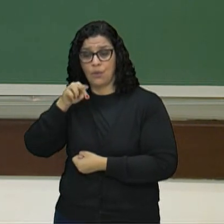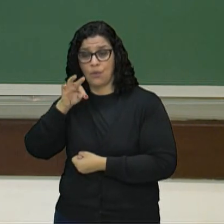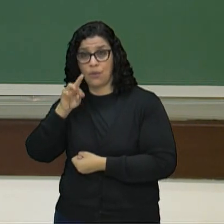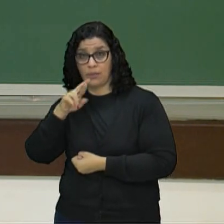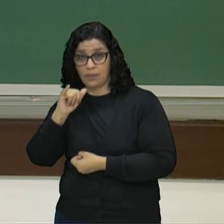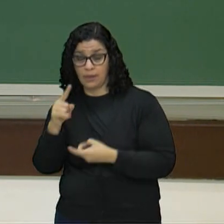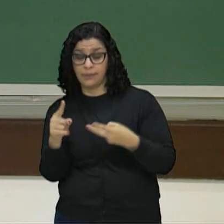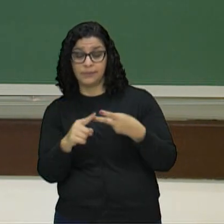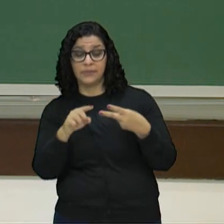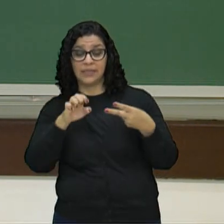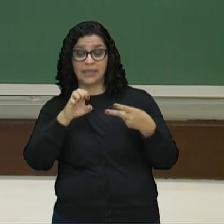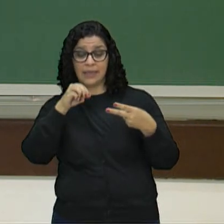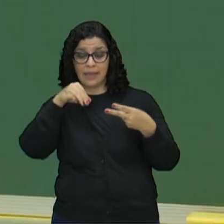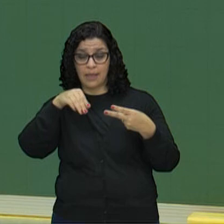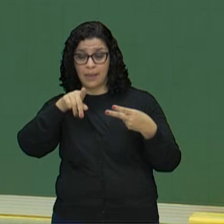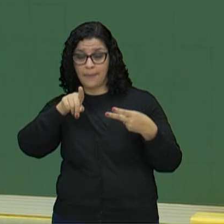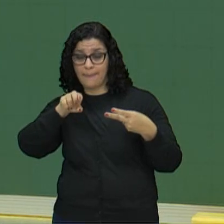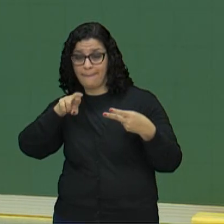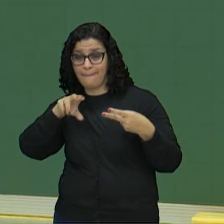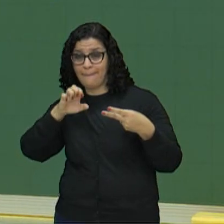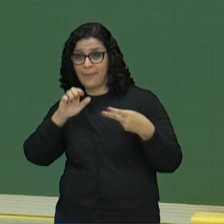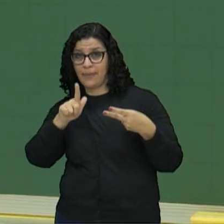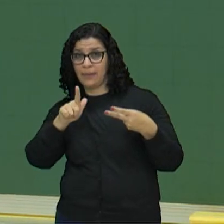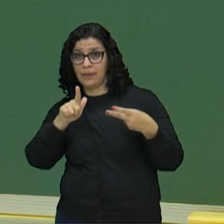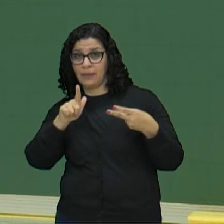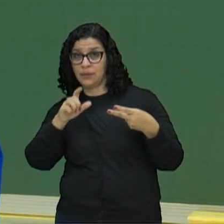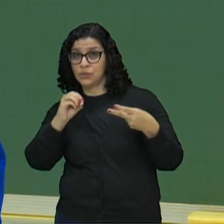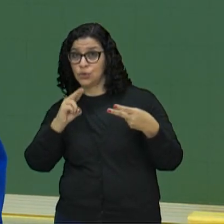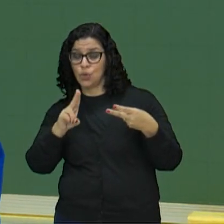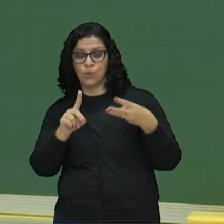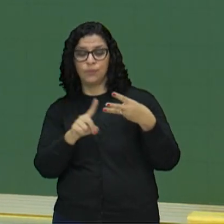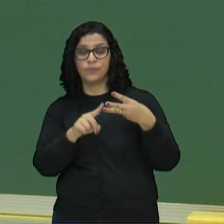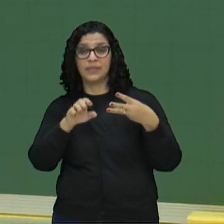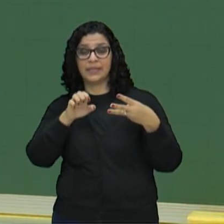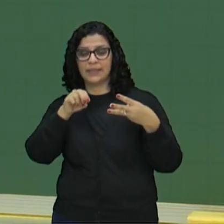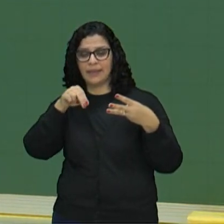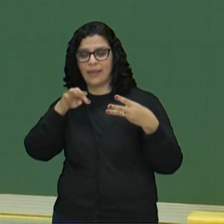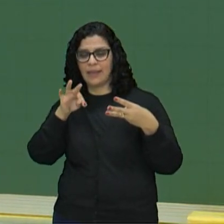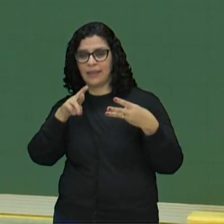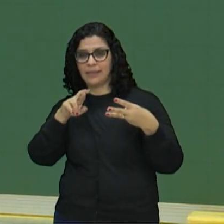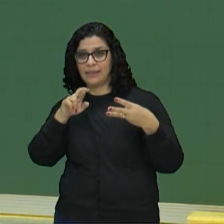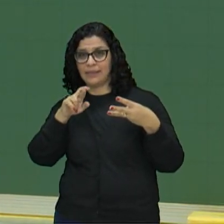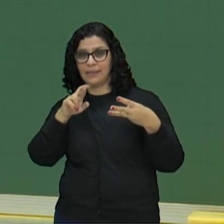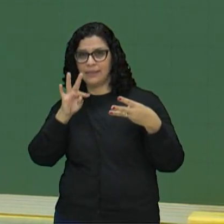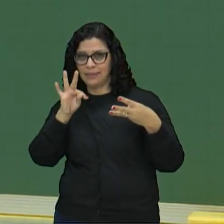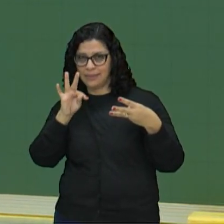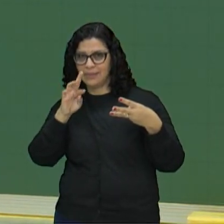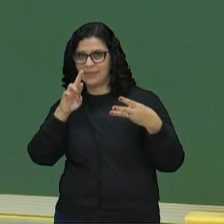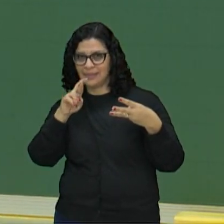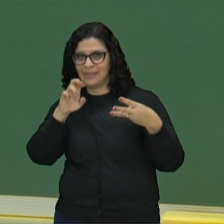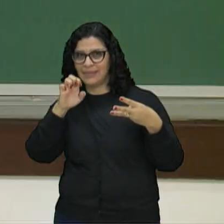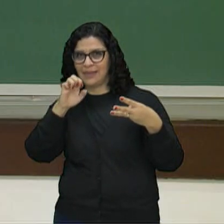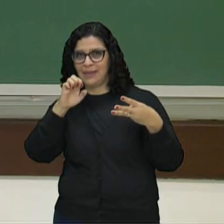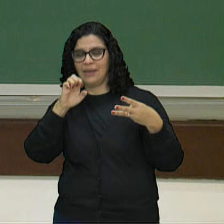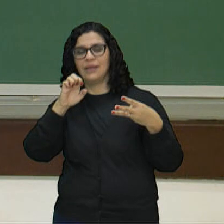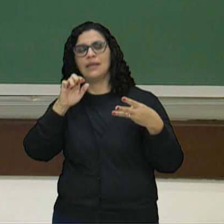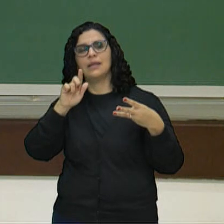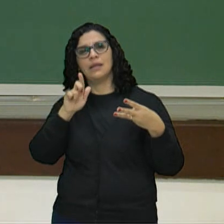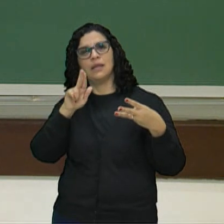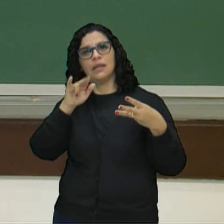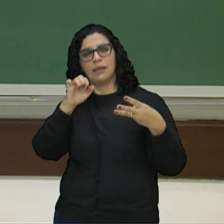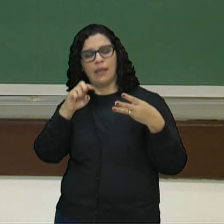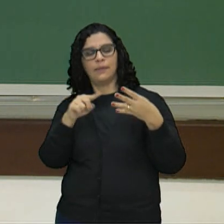verbo empregou, nós temos o verbo entreguei e o verbo dar. Os verbos